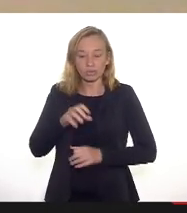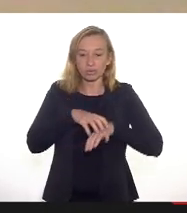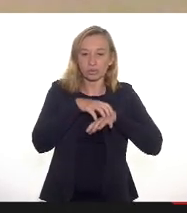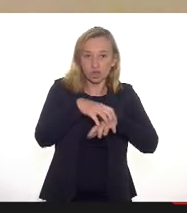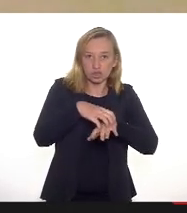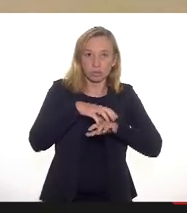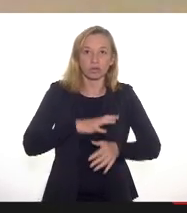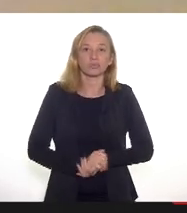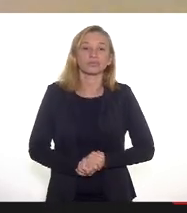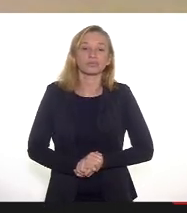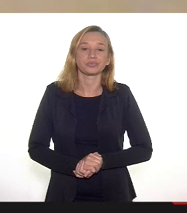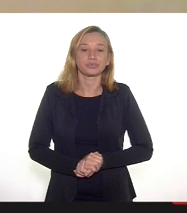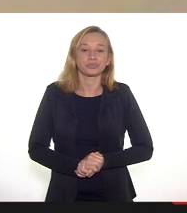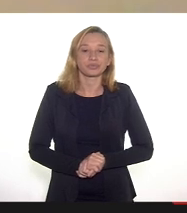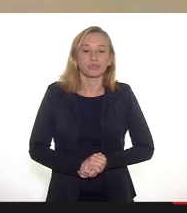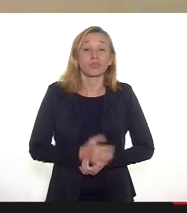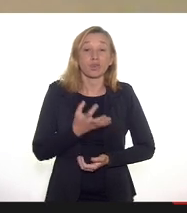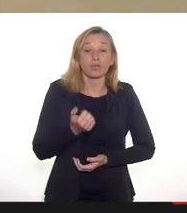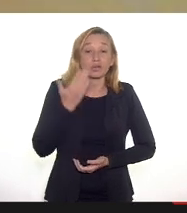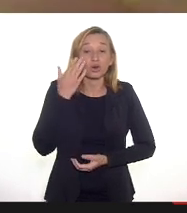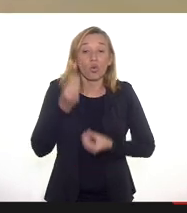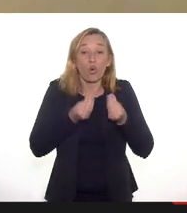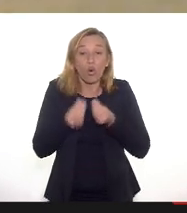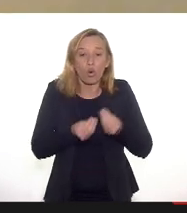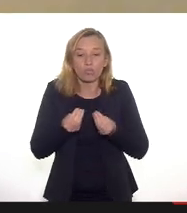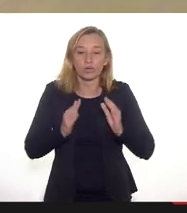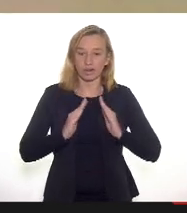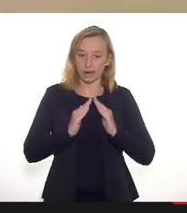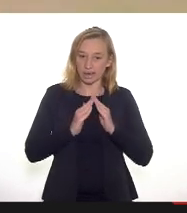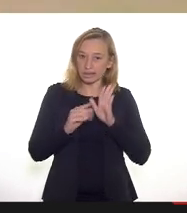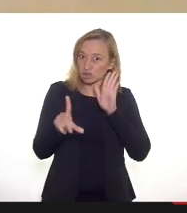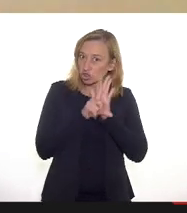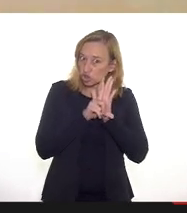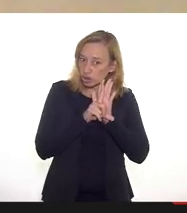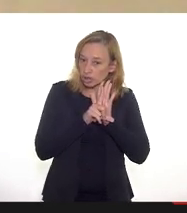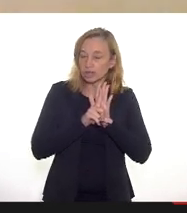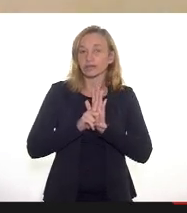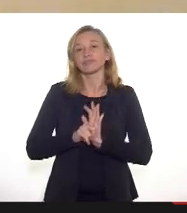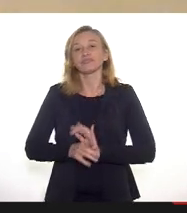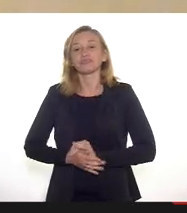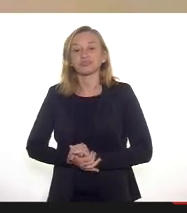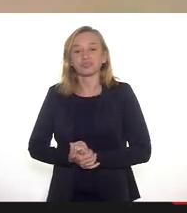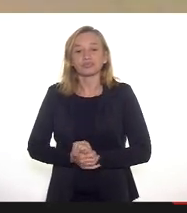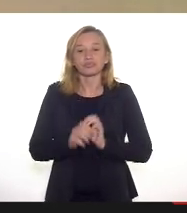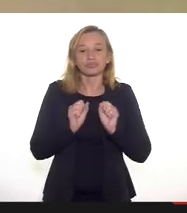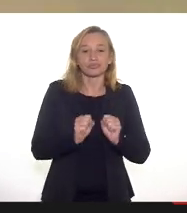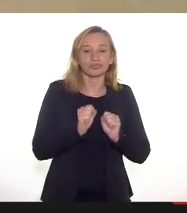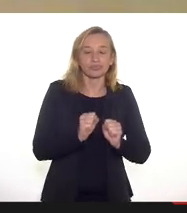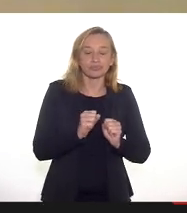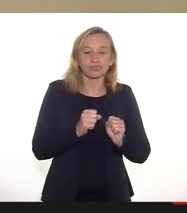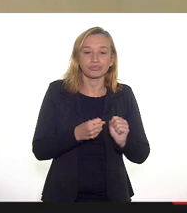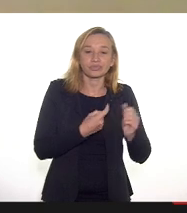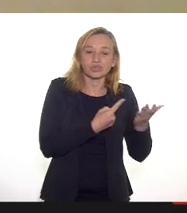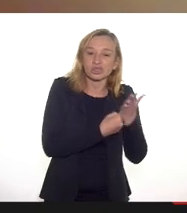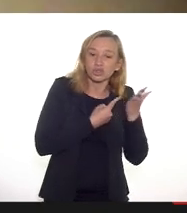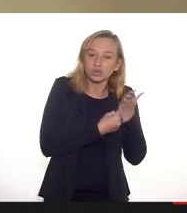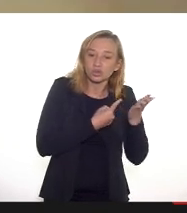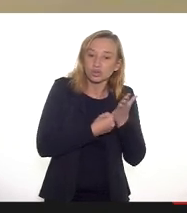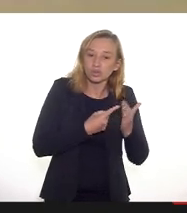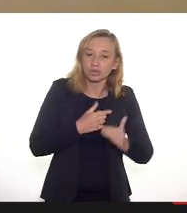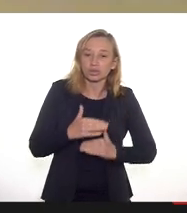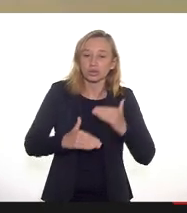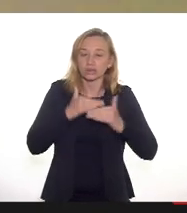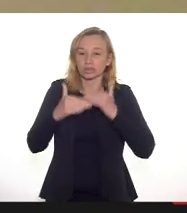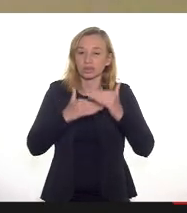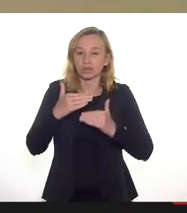transportes. E aí gostaríamos de saber como que a casa, essa casa legislativa, que nesse caso poderia estar contribuindo para avançar